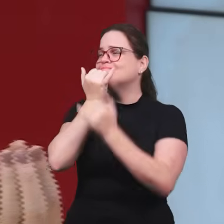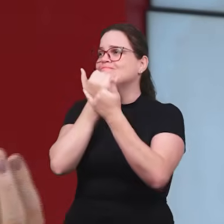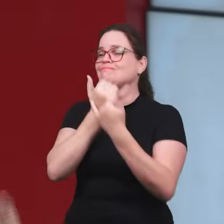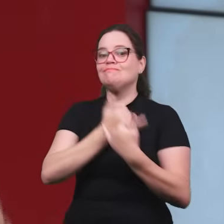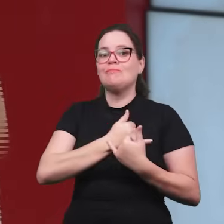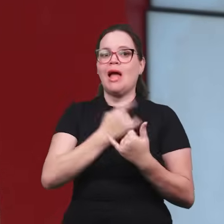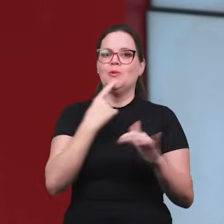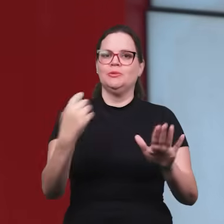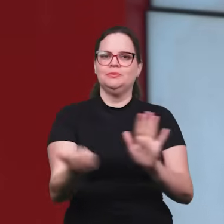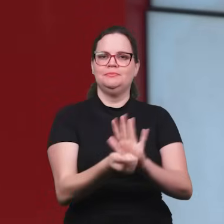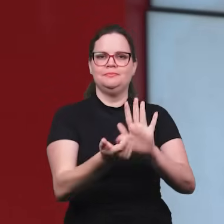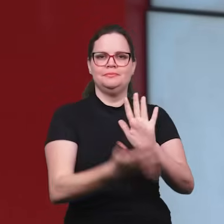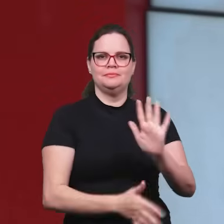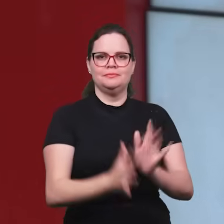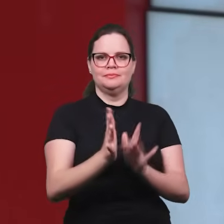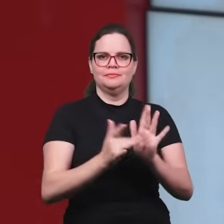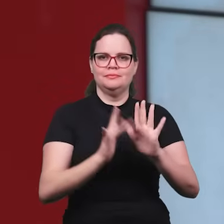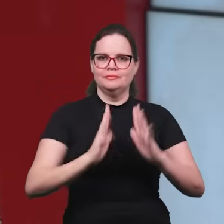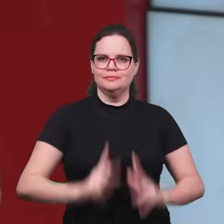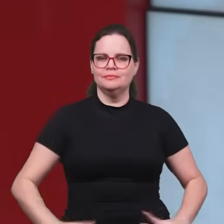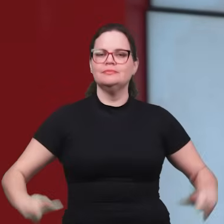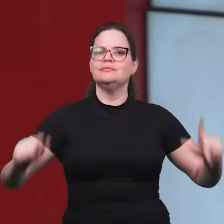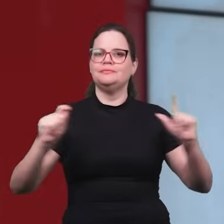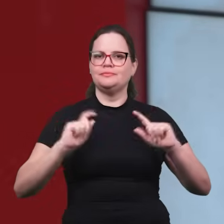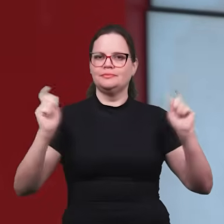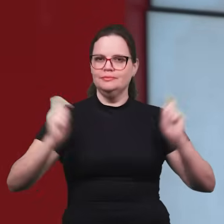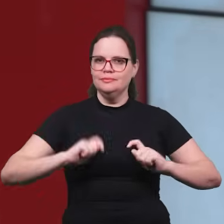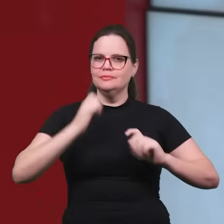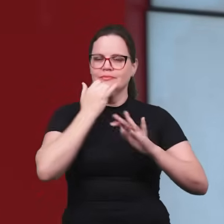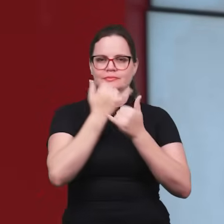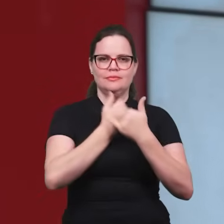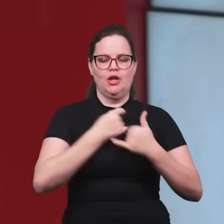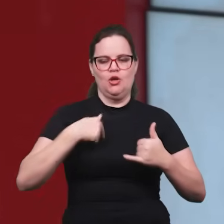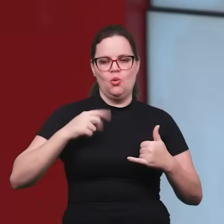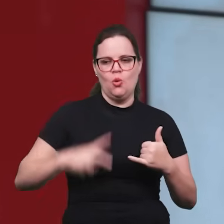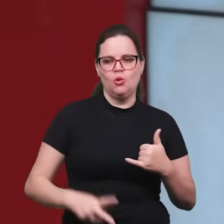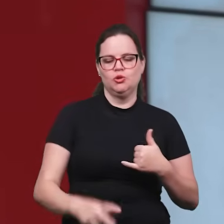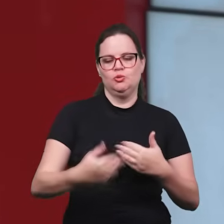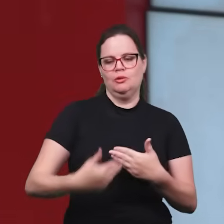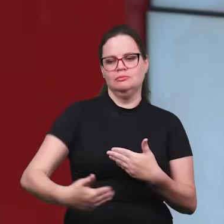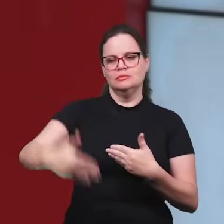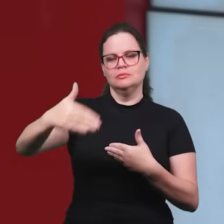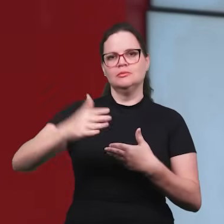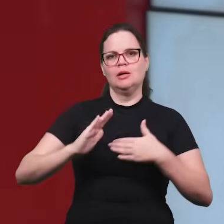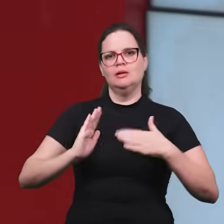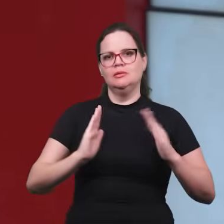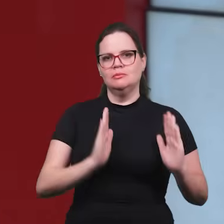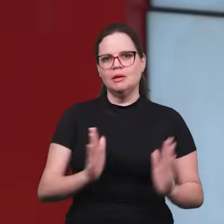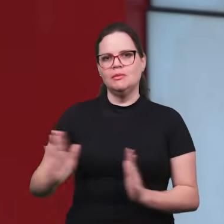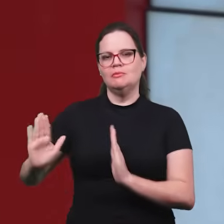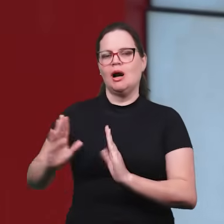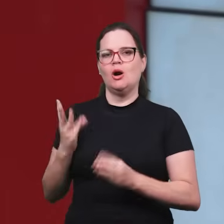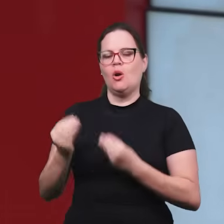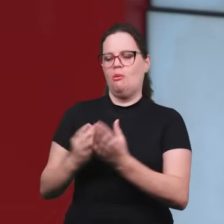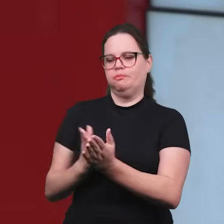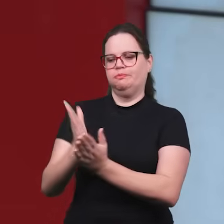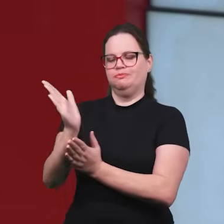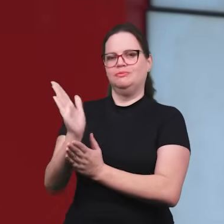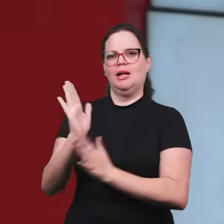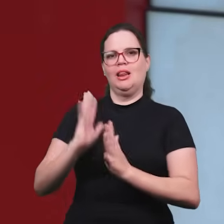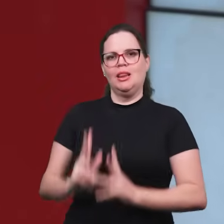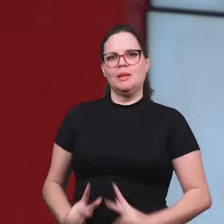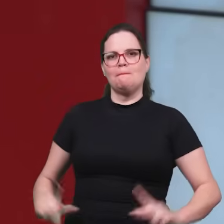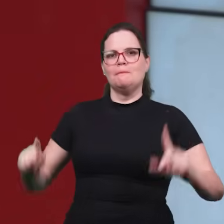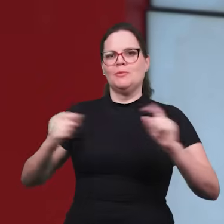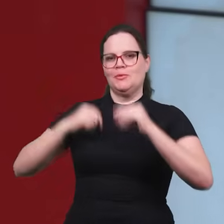como o André falou, e nos dá condição de continuarmos o nosso processo de salvação em obediência e santificação